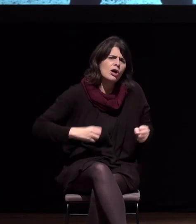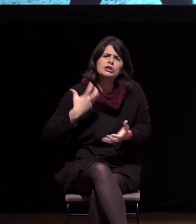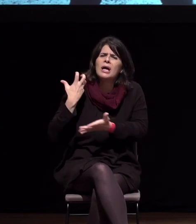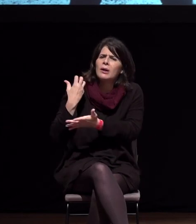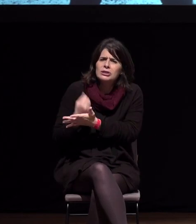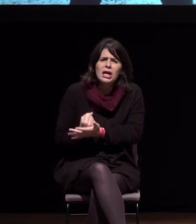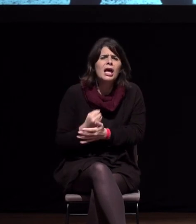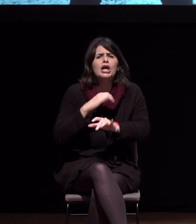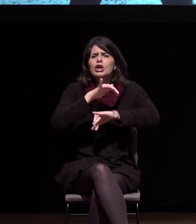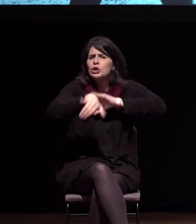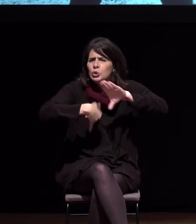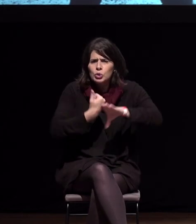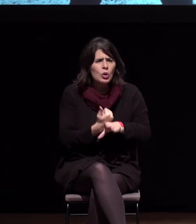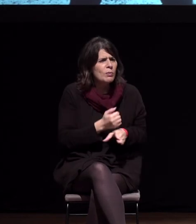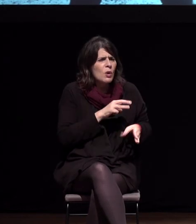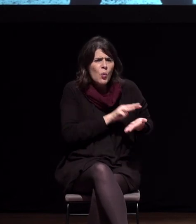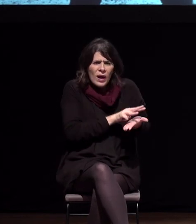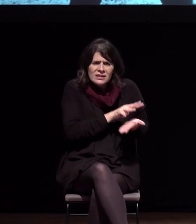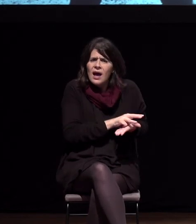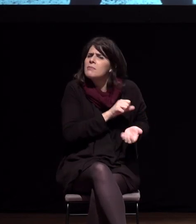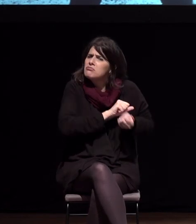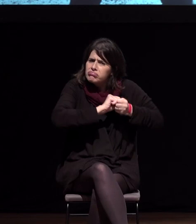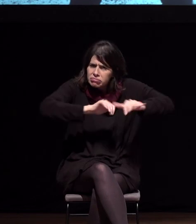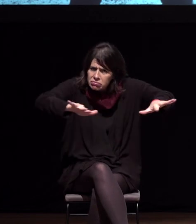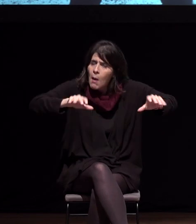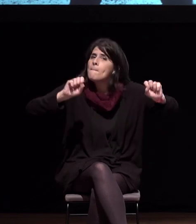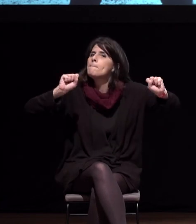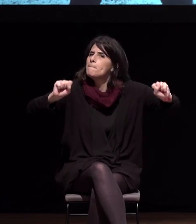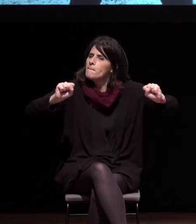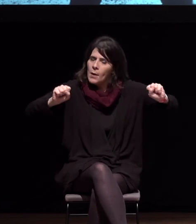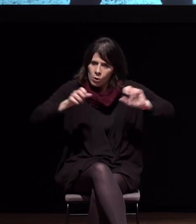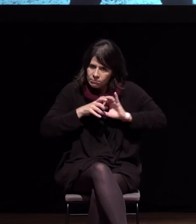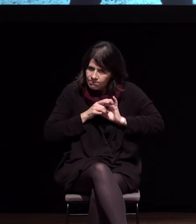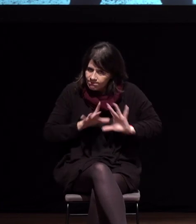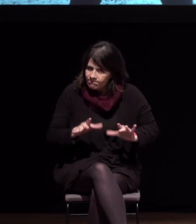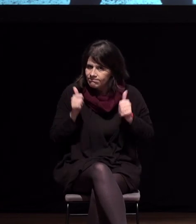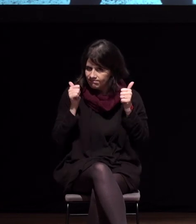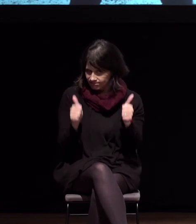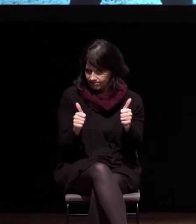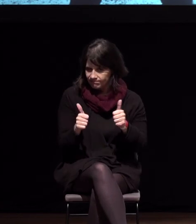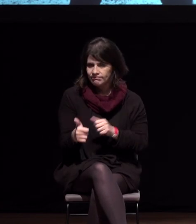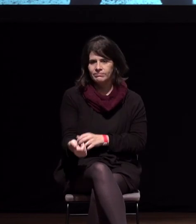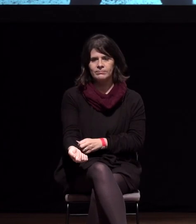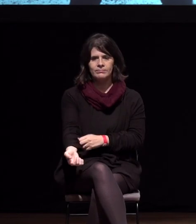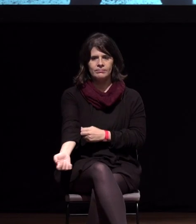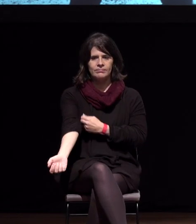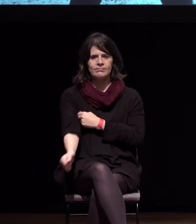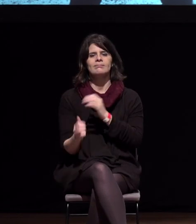YouTube, passaram no WhatsApp. É lindo, é para isso mesmo. Tá? É isso, obrigada.